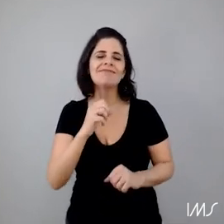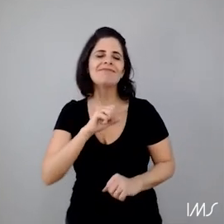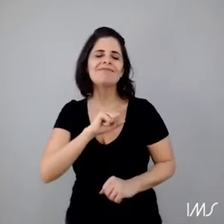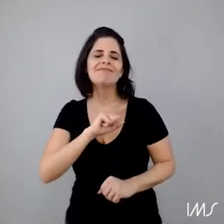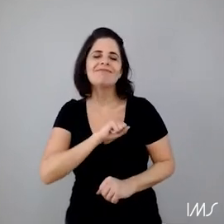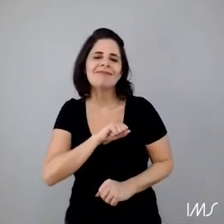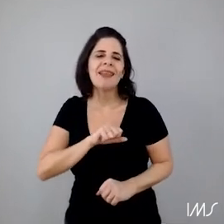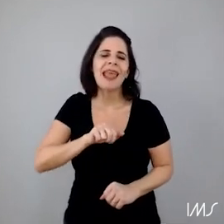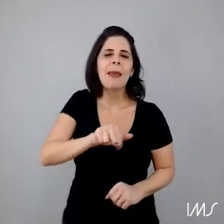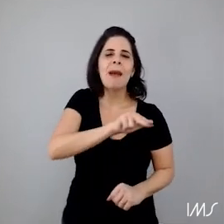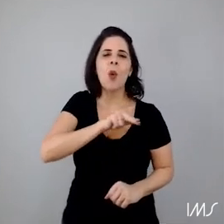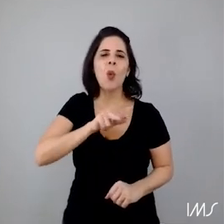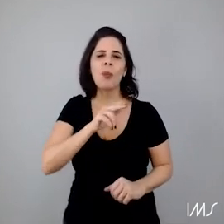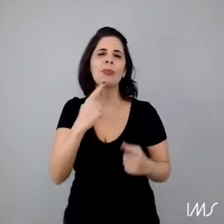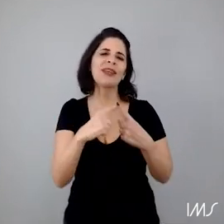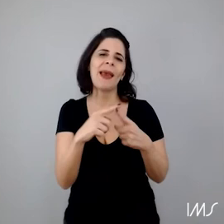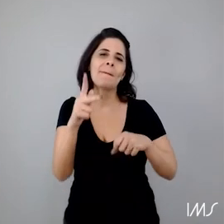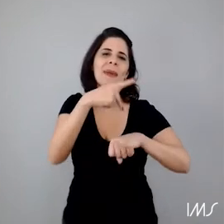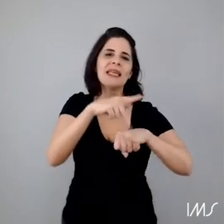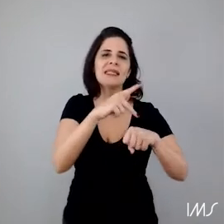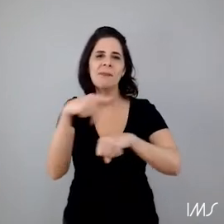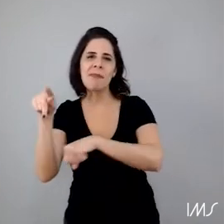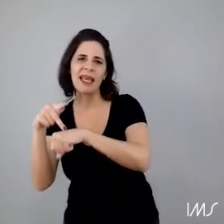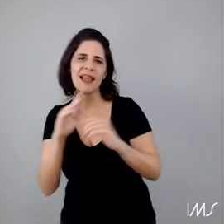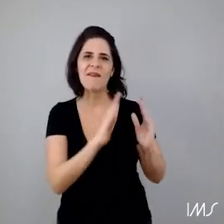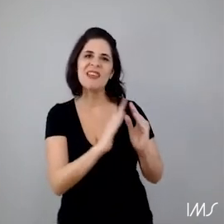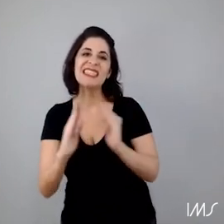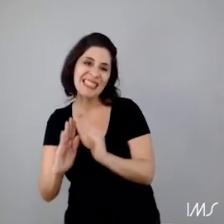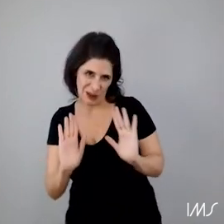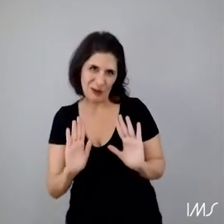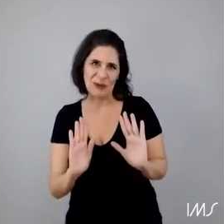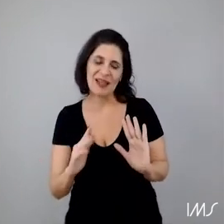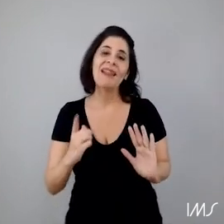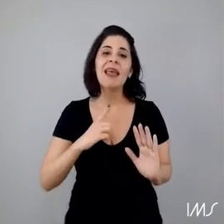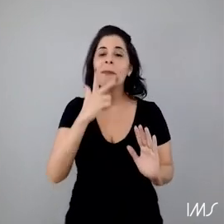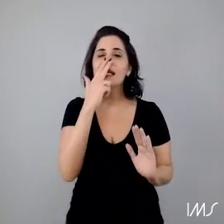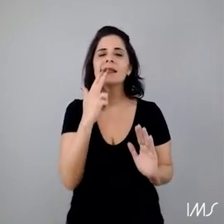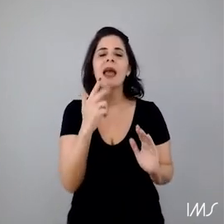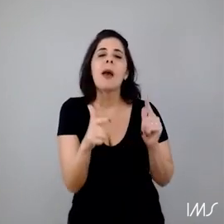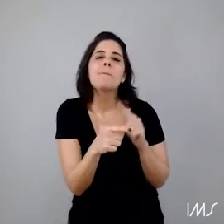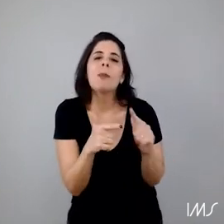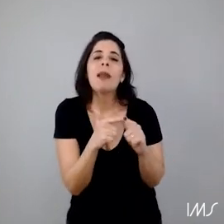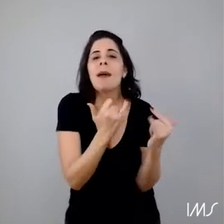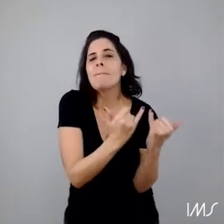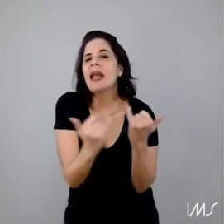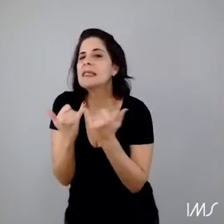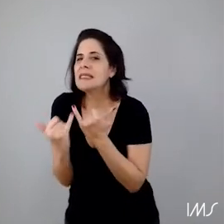sua colonização, desde a sua descoberta, e desde a sua exploração,